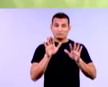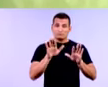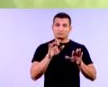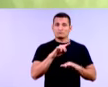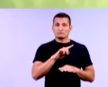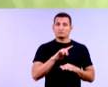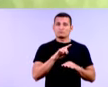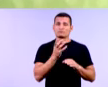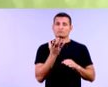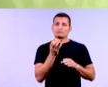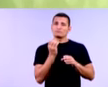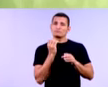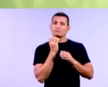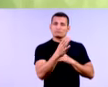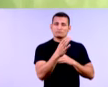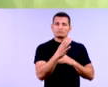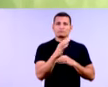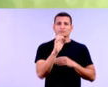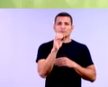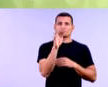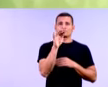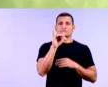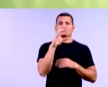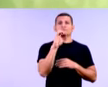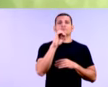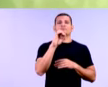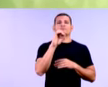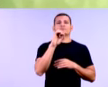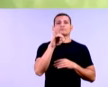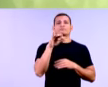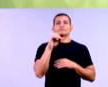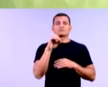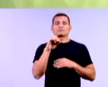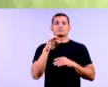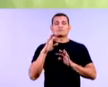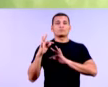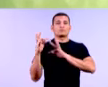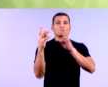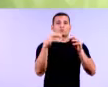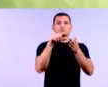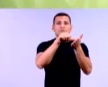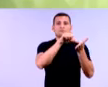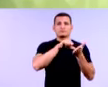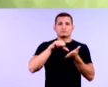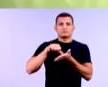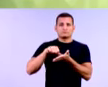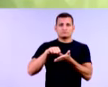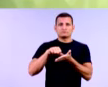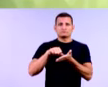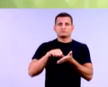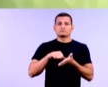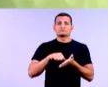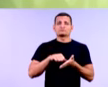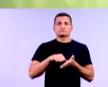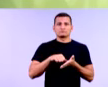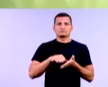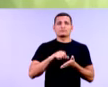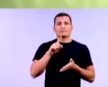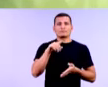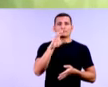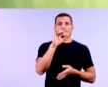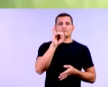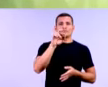quer um ofício para todos os polos, aí é um ofício circular. O memorando também, ele pode